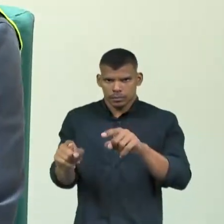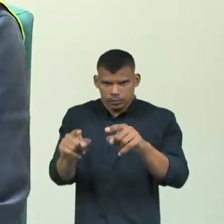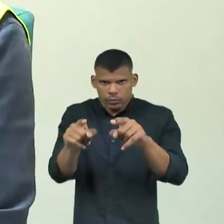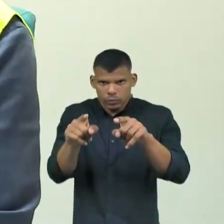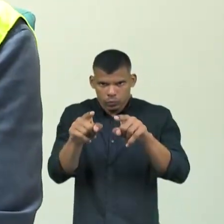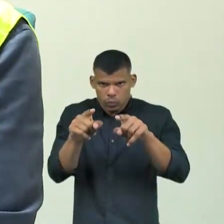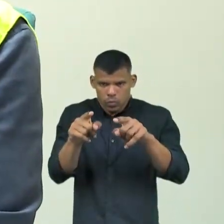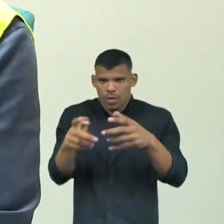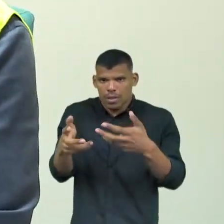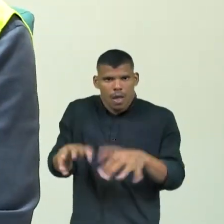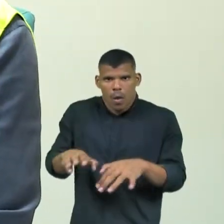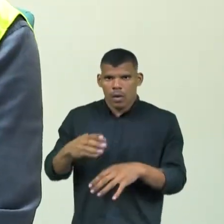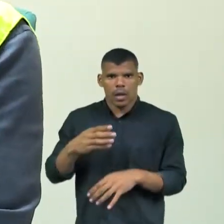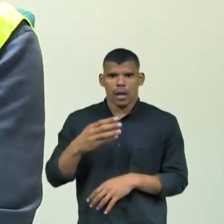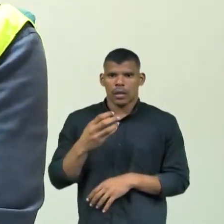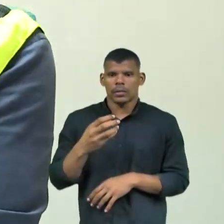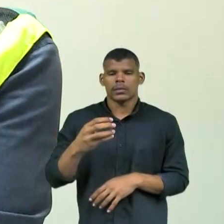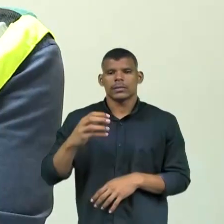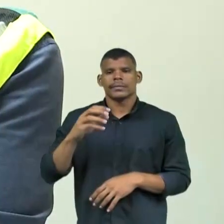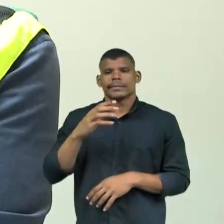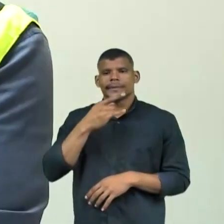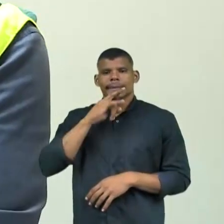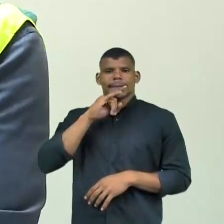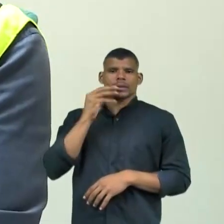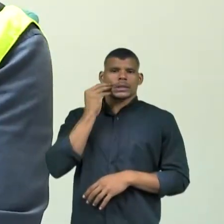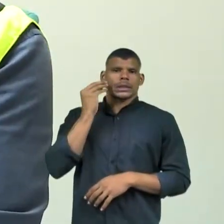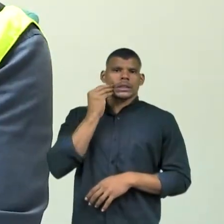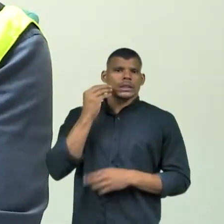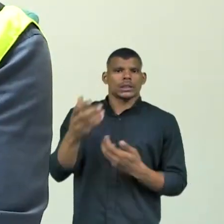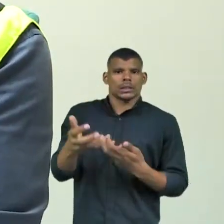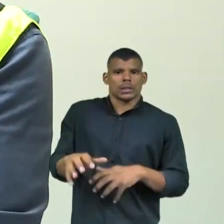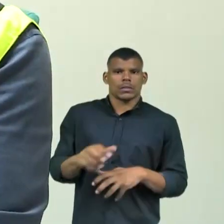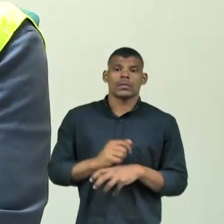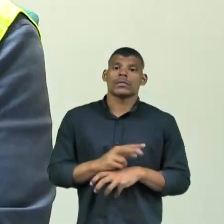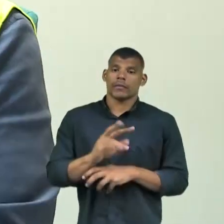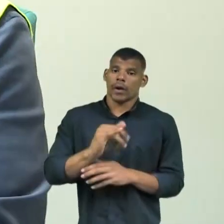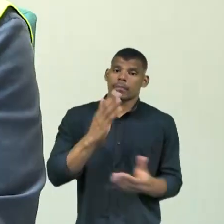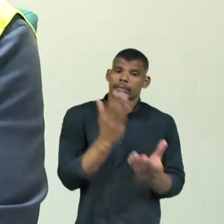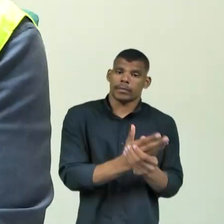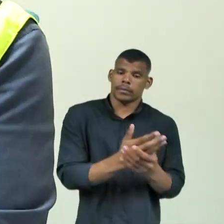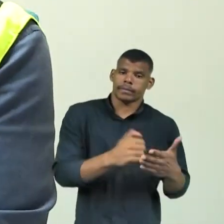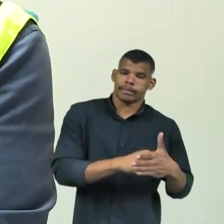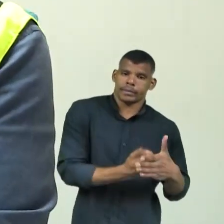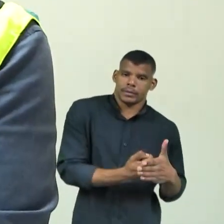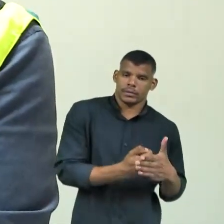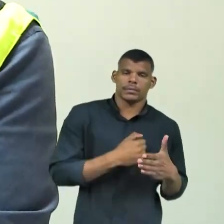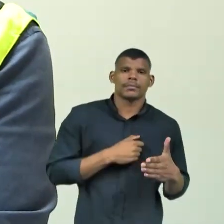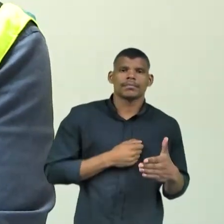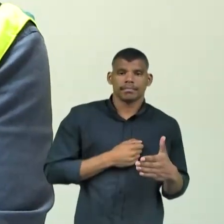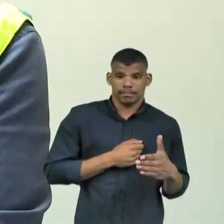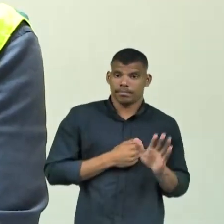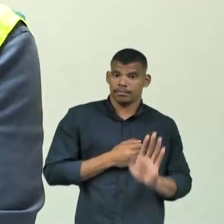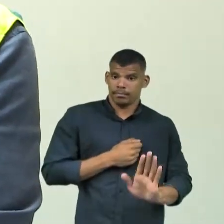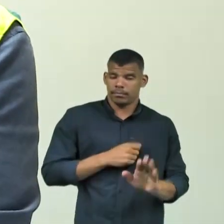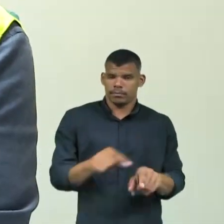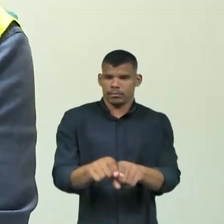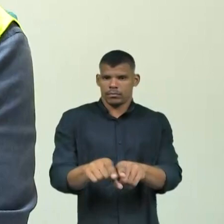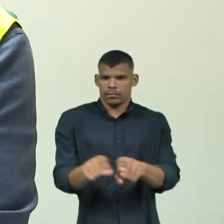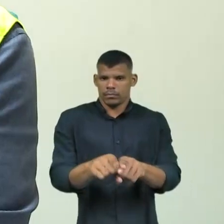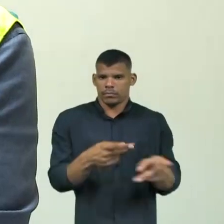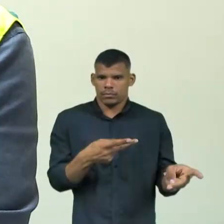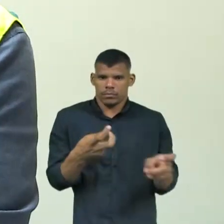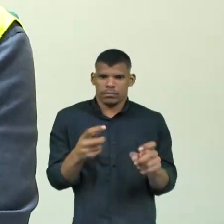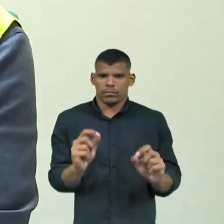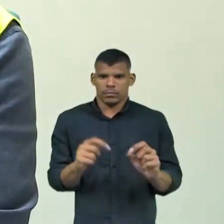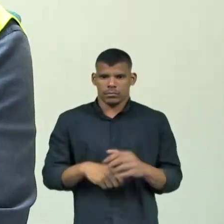do bafômetro, do etilômetro, e também aí vai gerar um processo de suspensão de direito de dirigir. A gente vê também, percebe, que nós